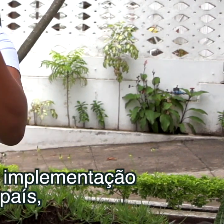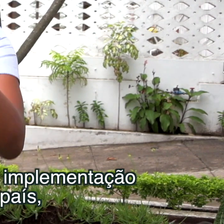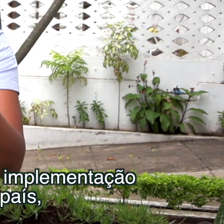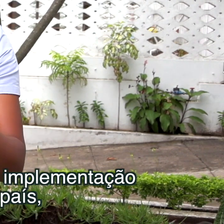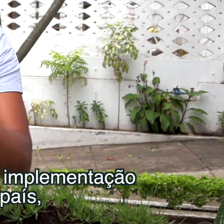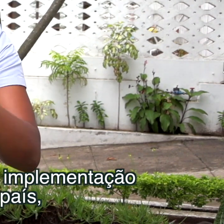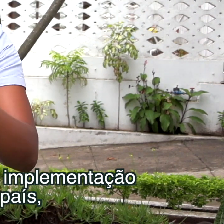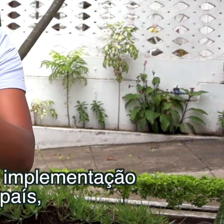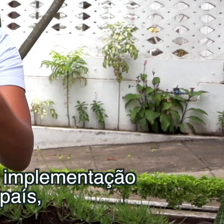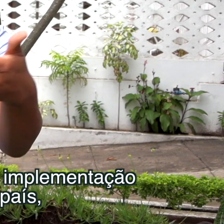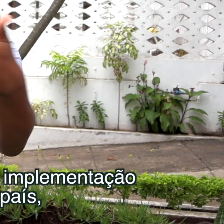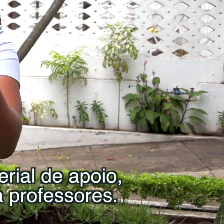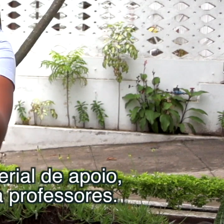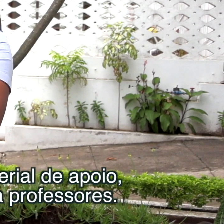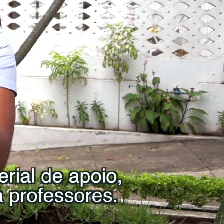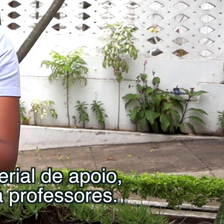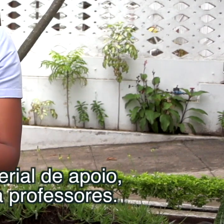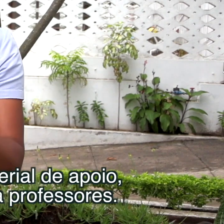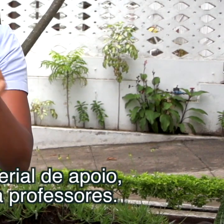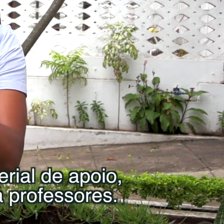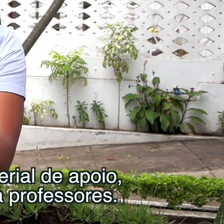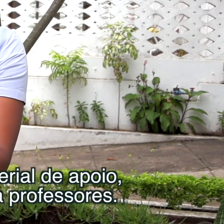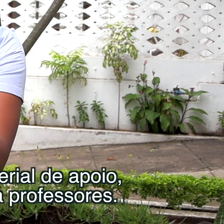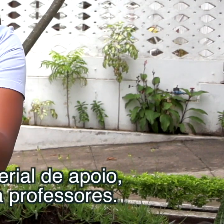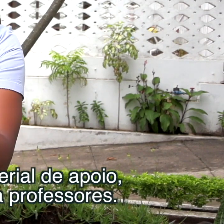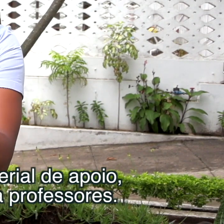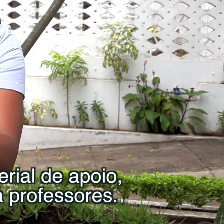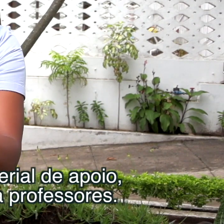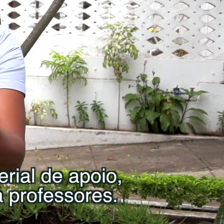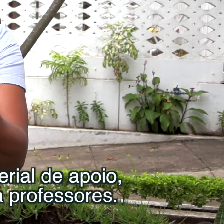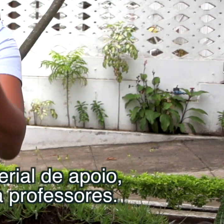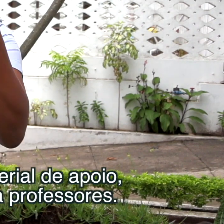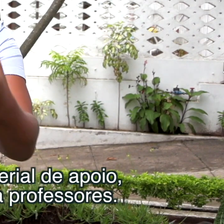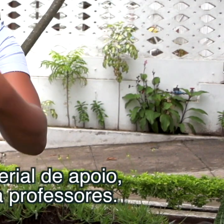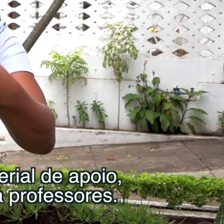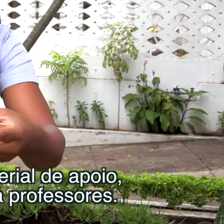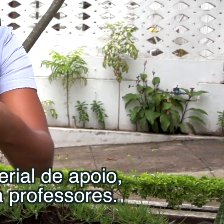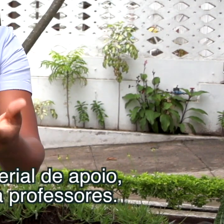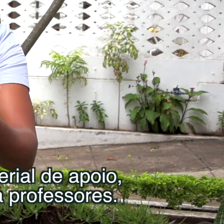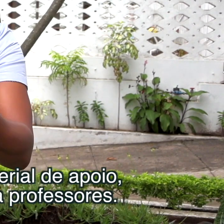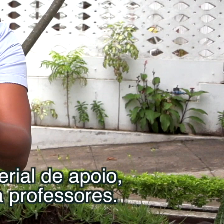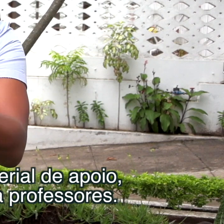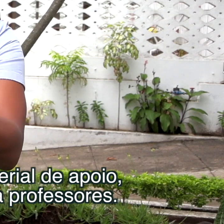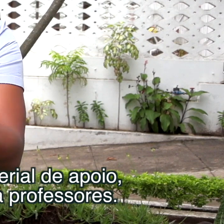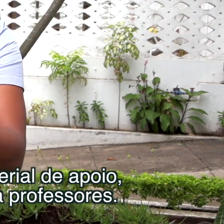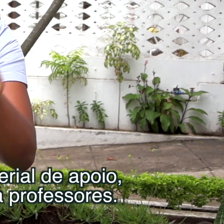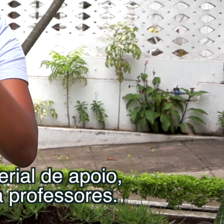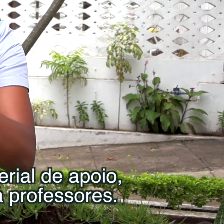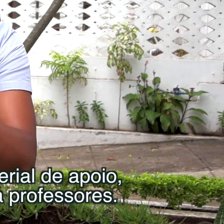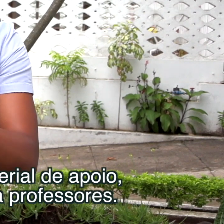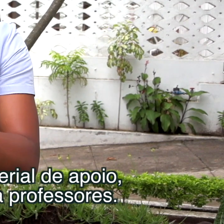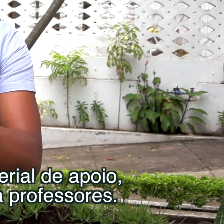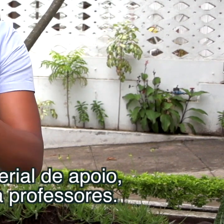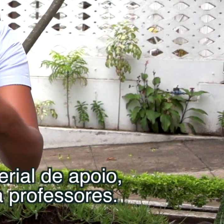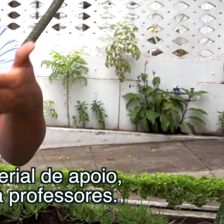ensino inclusivo no país, por conta da exiguidade do material de apoio, tanto para os alunos